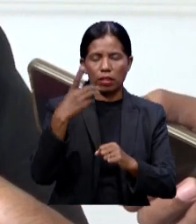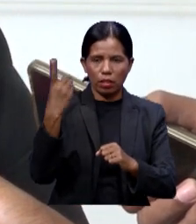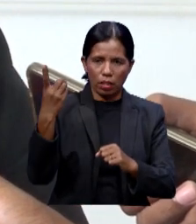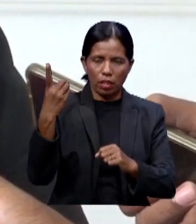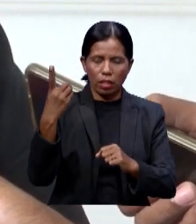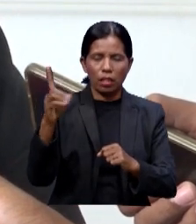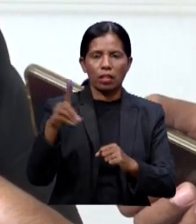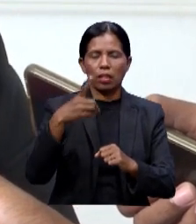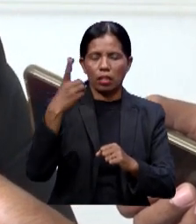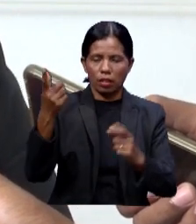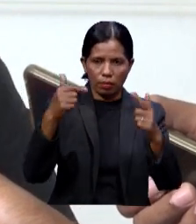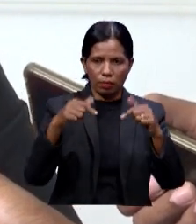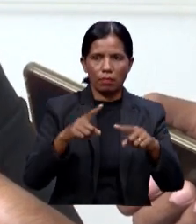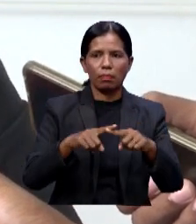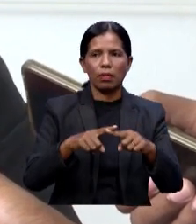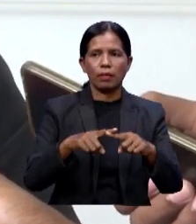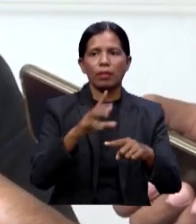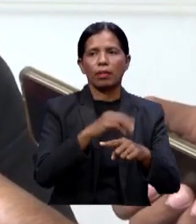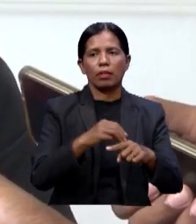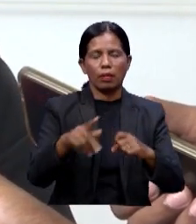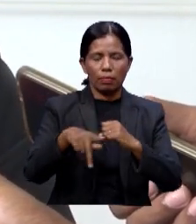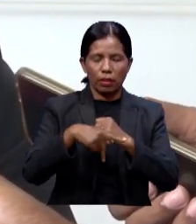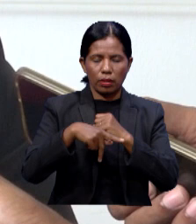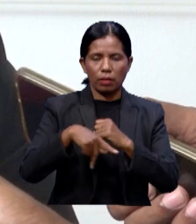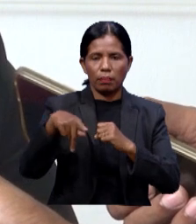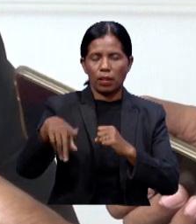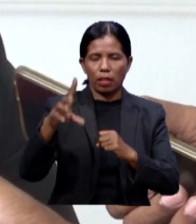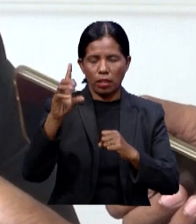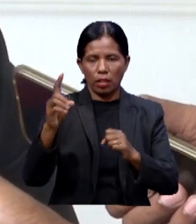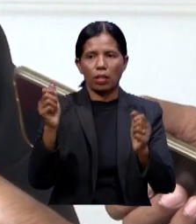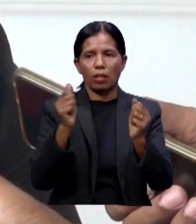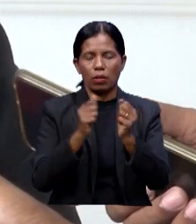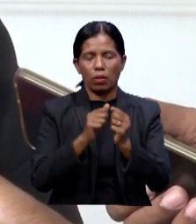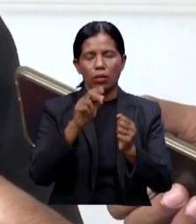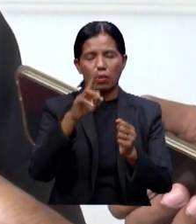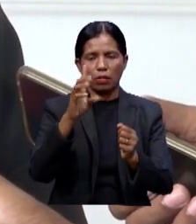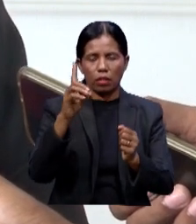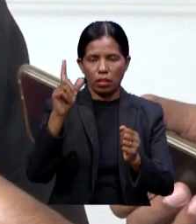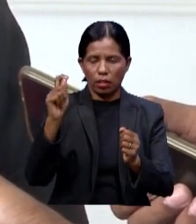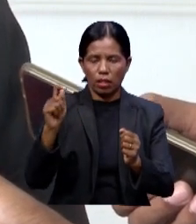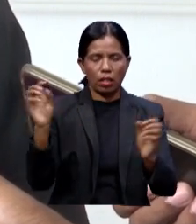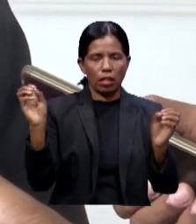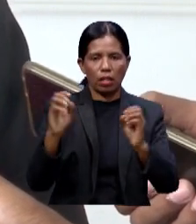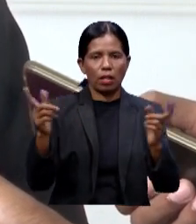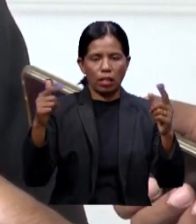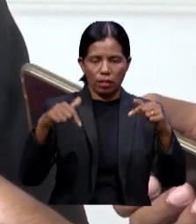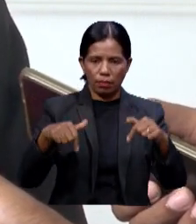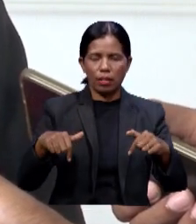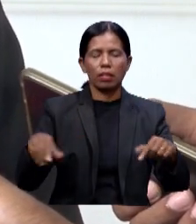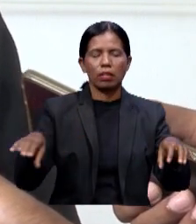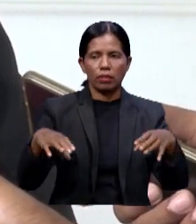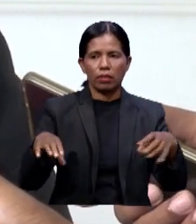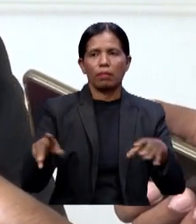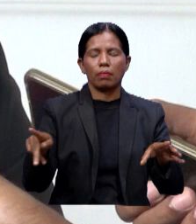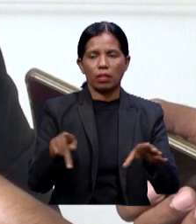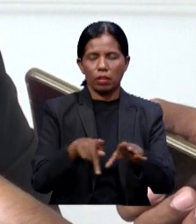antes da ordem do dia, mas bem, a ordem do dia, Partido Democrático, Rotan, UDT, se era Latama. Então, só marca a